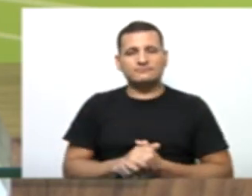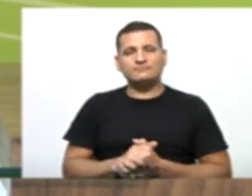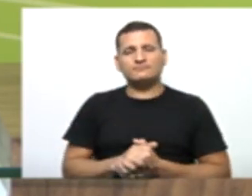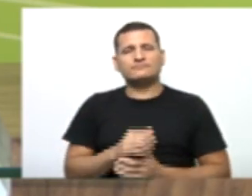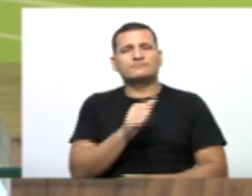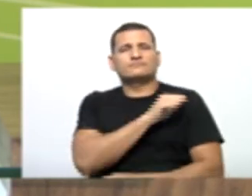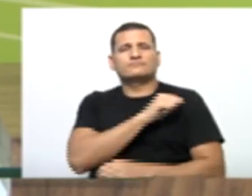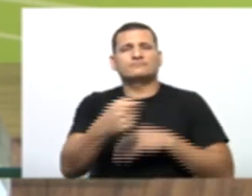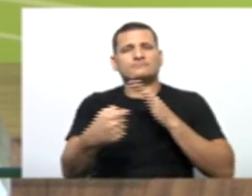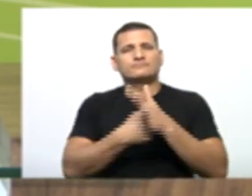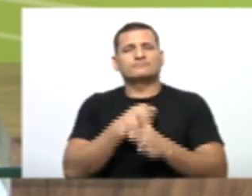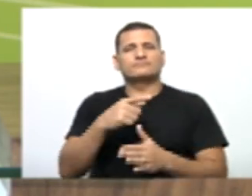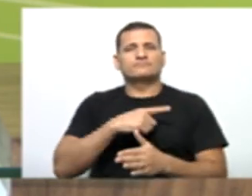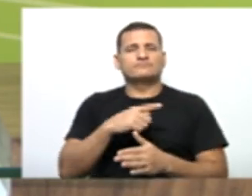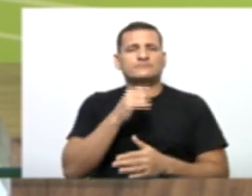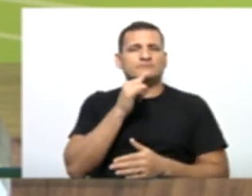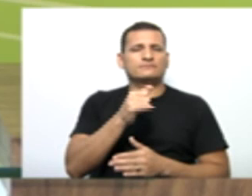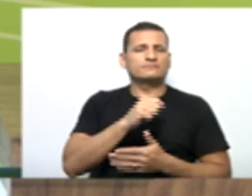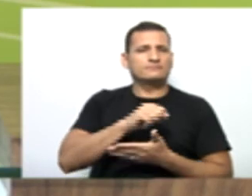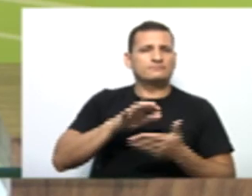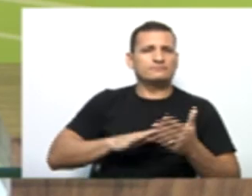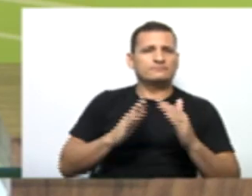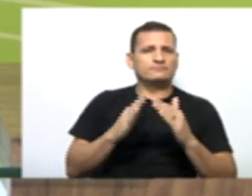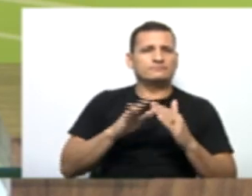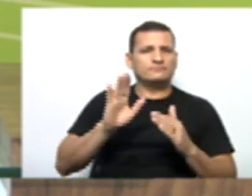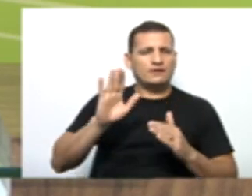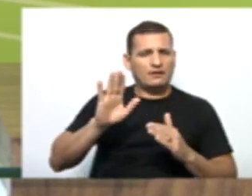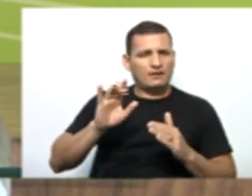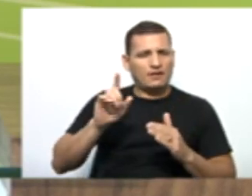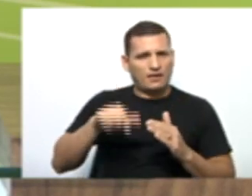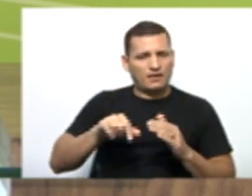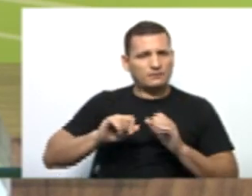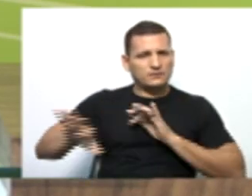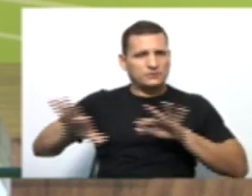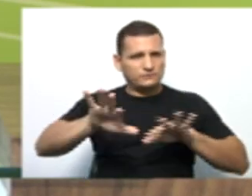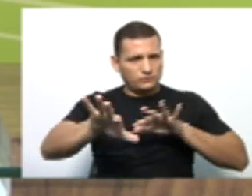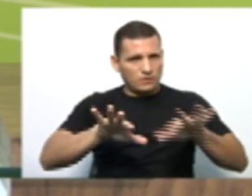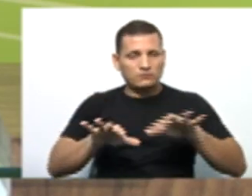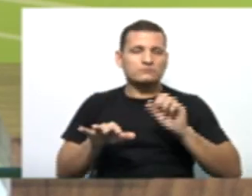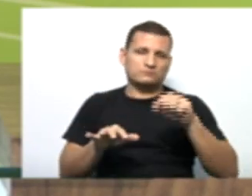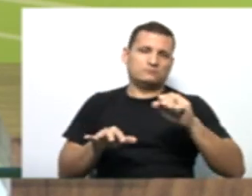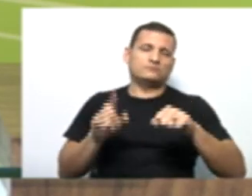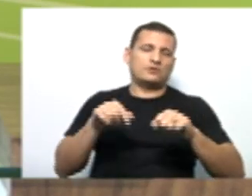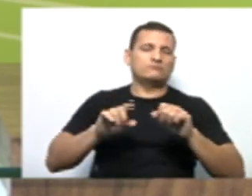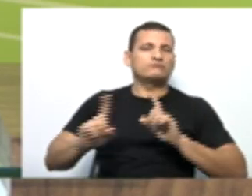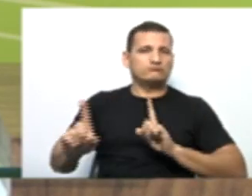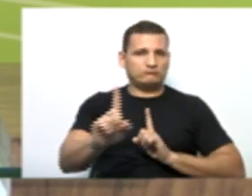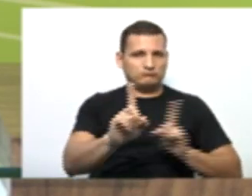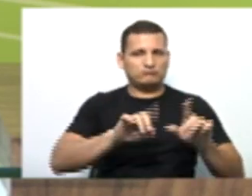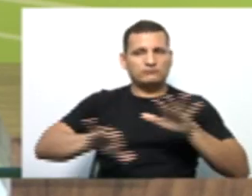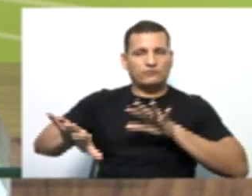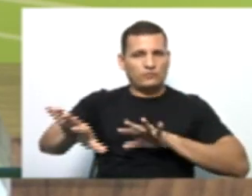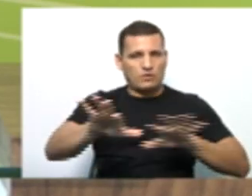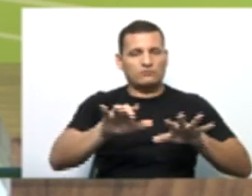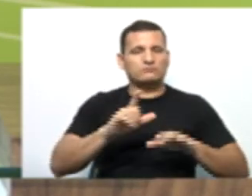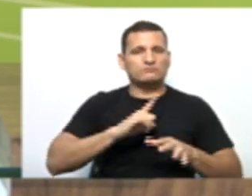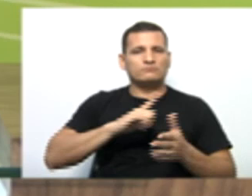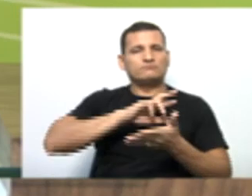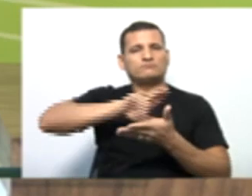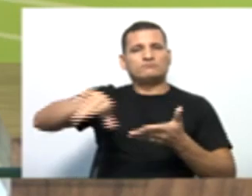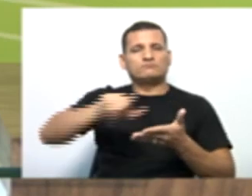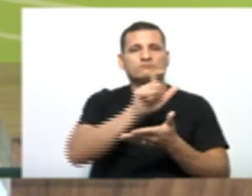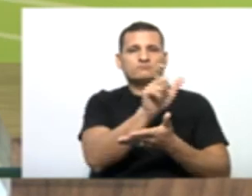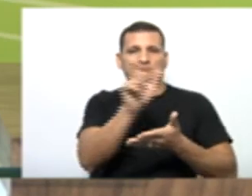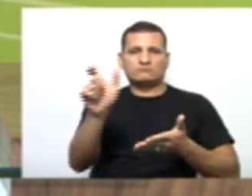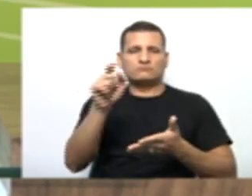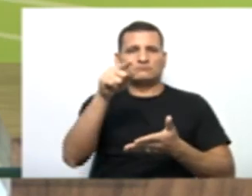aqui se a atividade de percurso é individual. Sim, é uma atividade individual, vocês vão ter lá várias